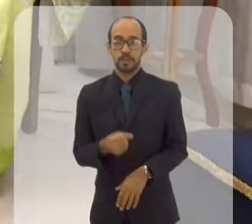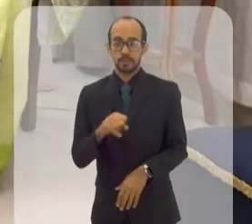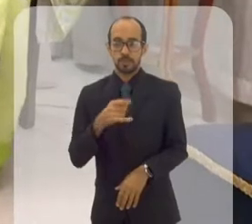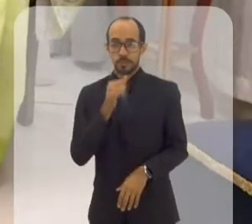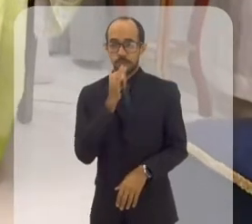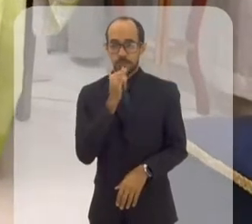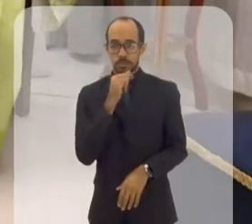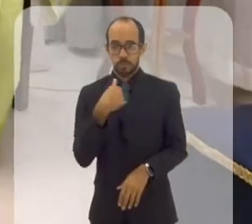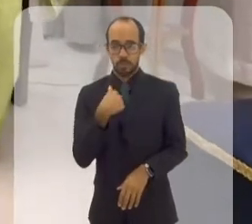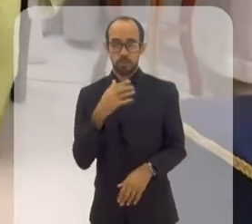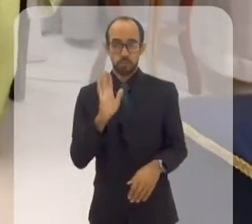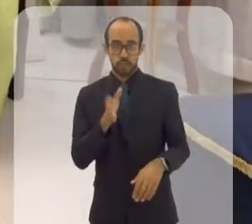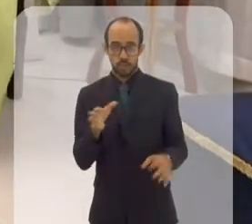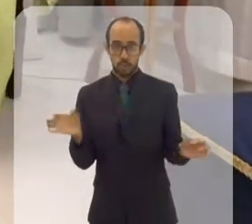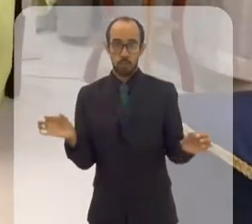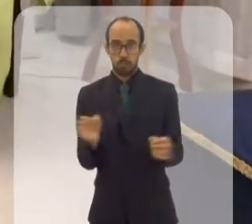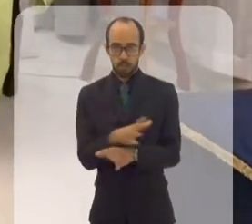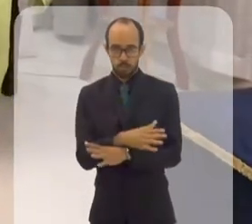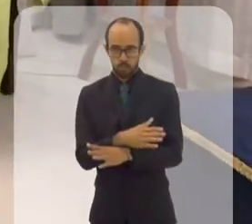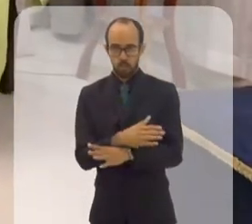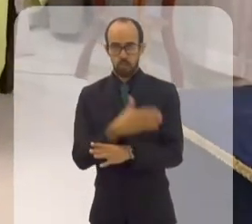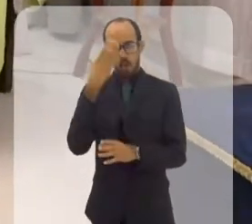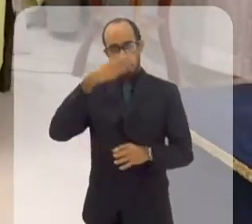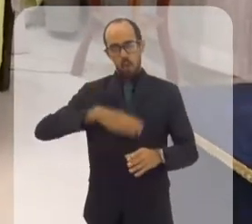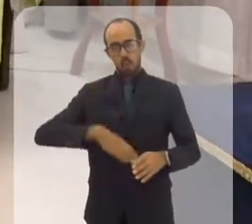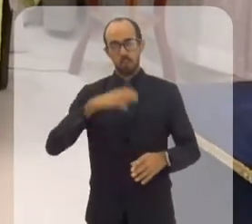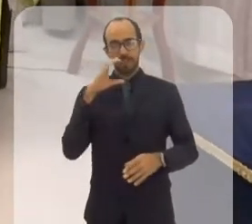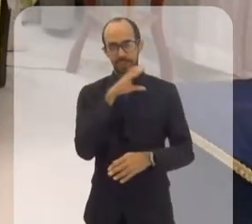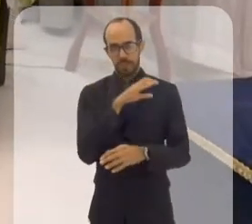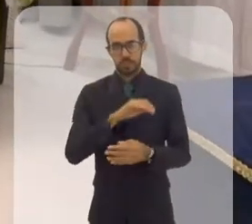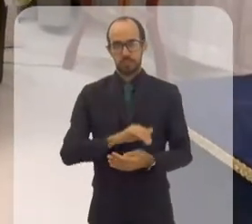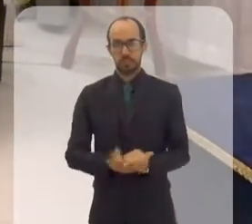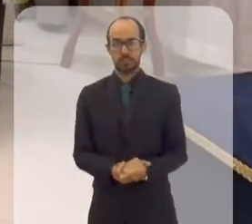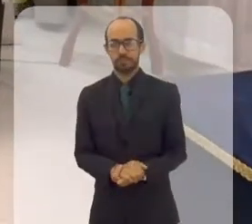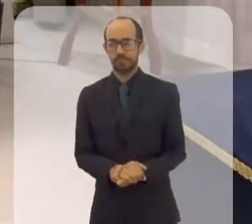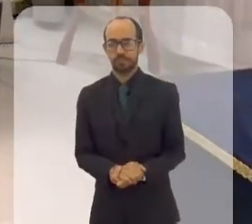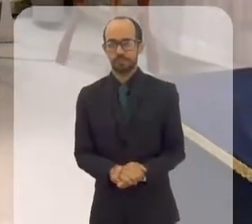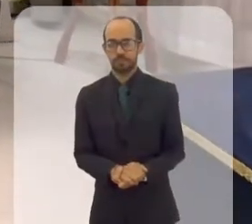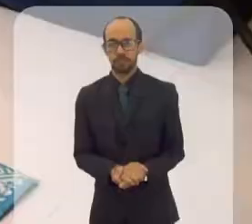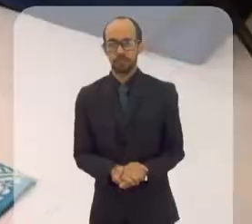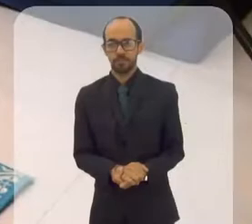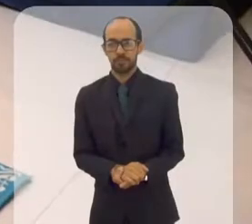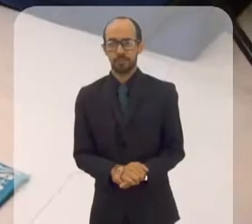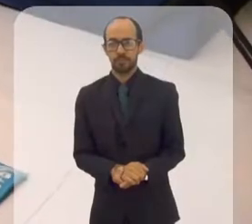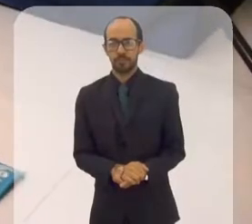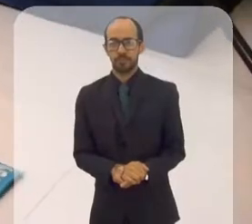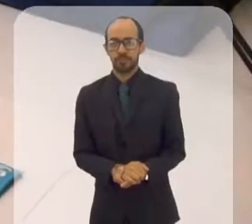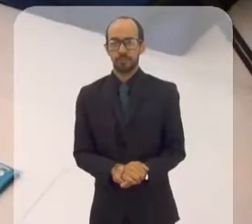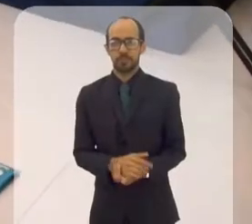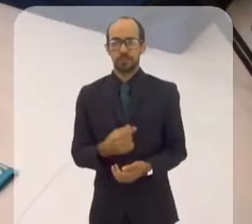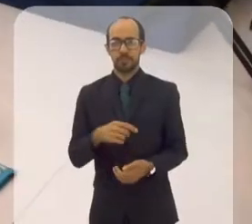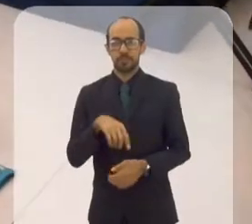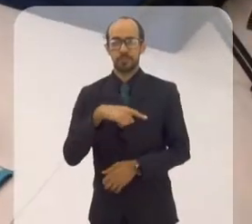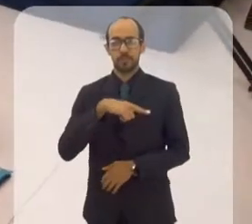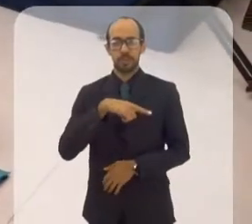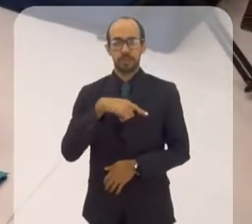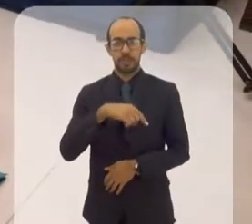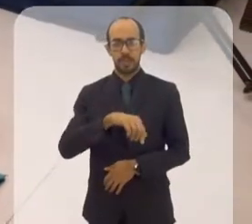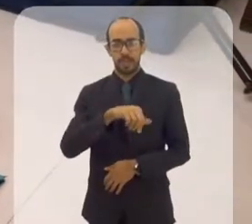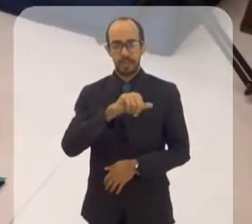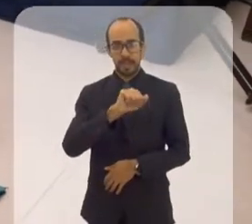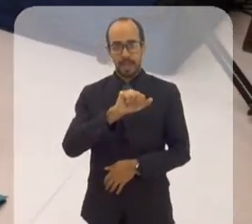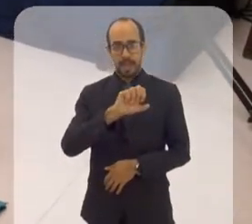Supor que eu já tenha aquecido. E na parte do aquecimento, a gente, por exemplo, tem asanas